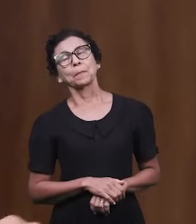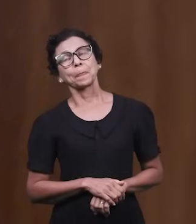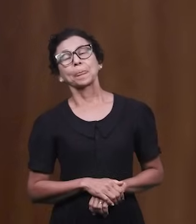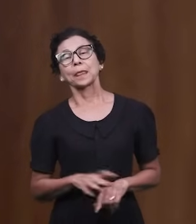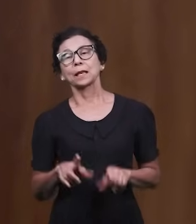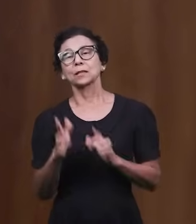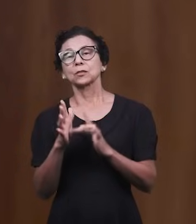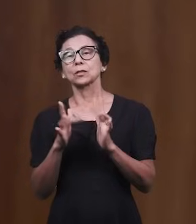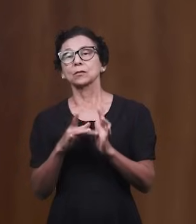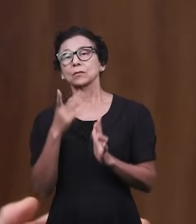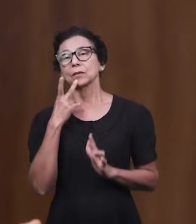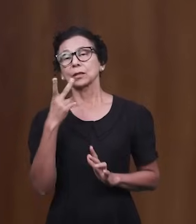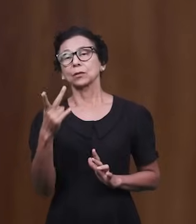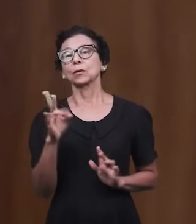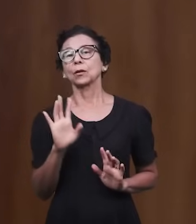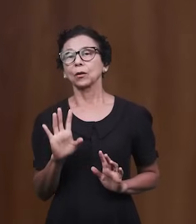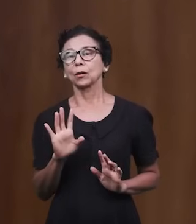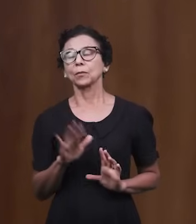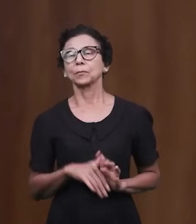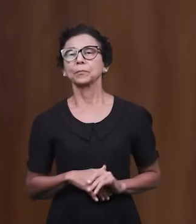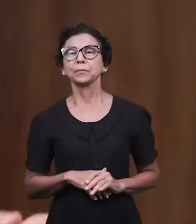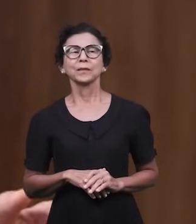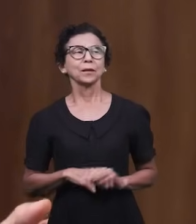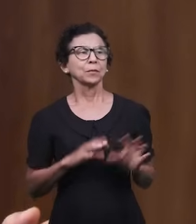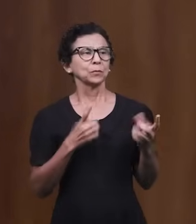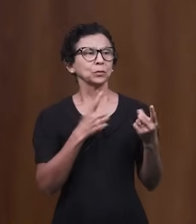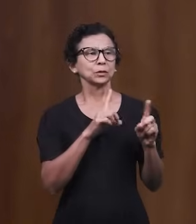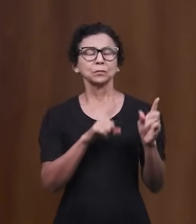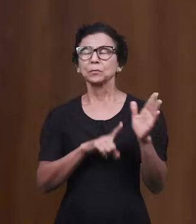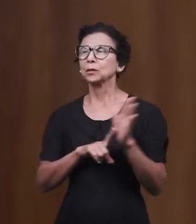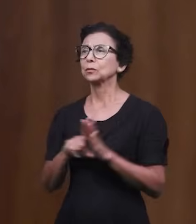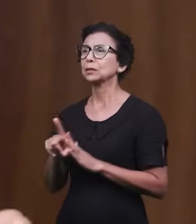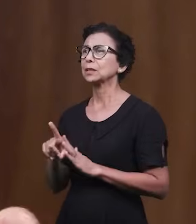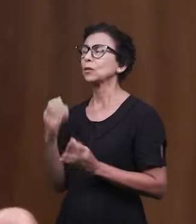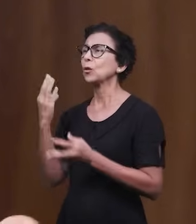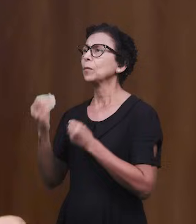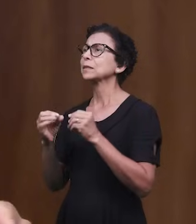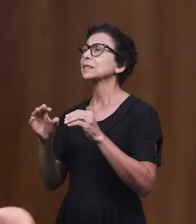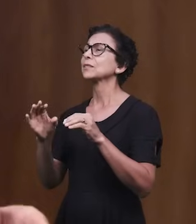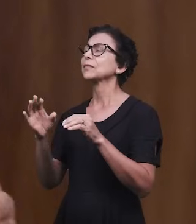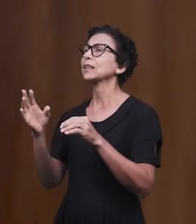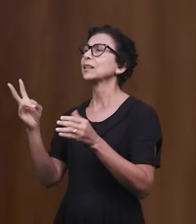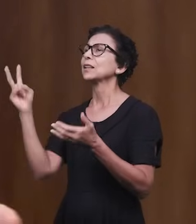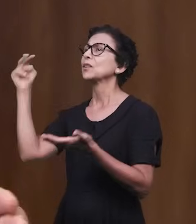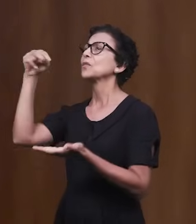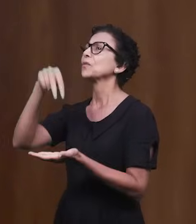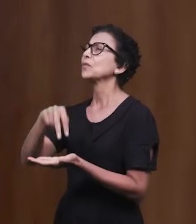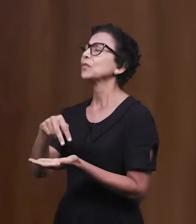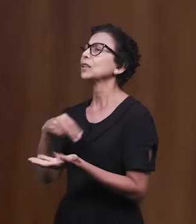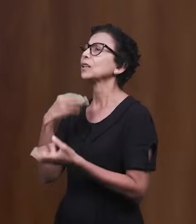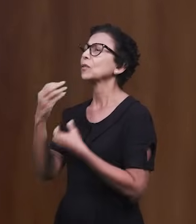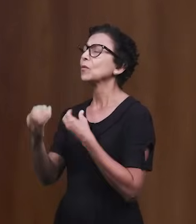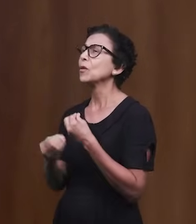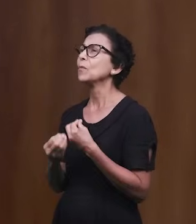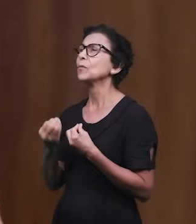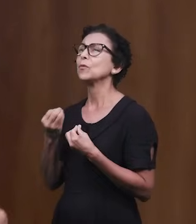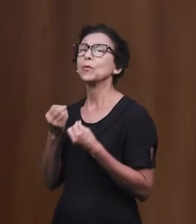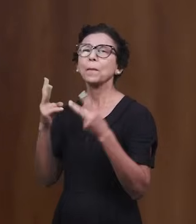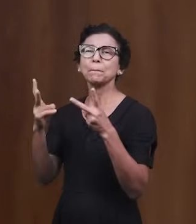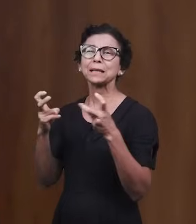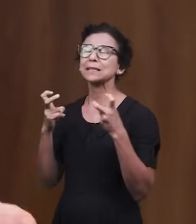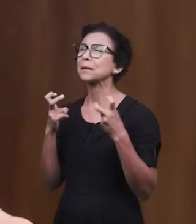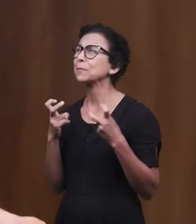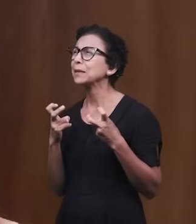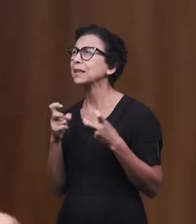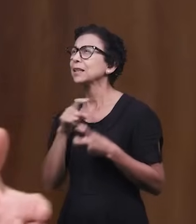olha, vou chegar. E os discípulos perguntaram: mas vai chegar como? Existe algum indicativo da sua chegada? Alguma coisa que nós